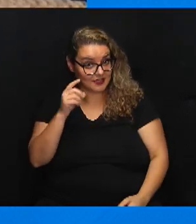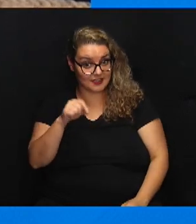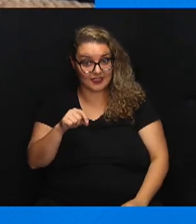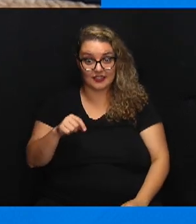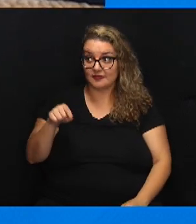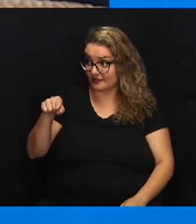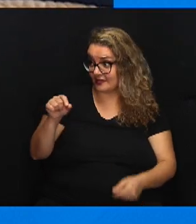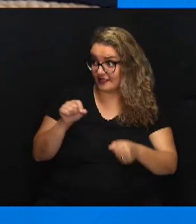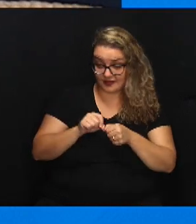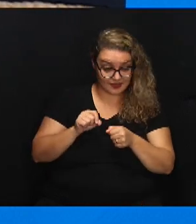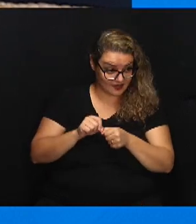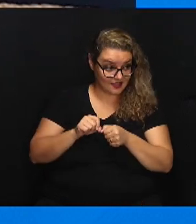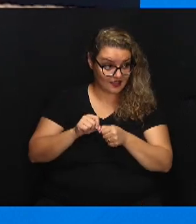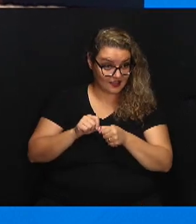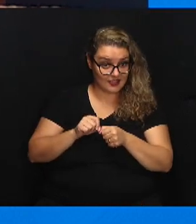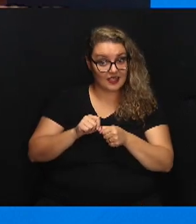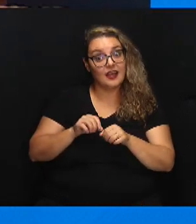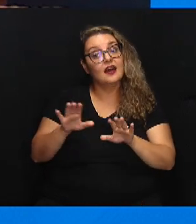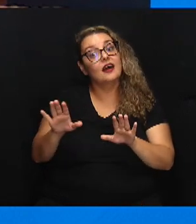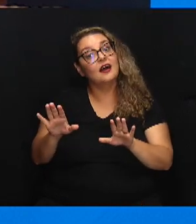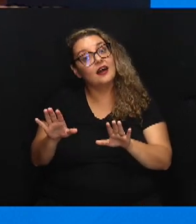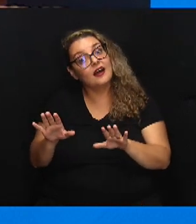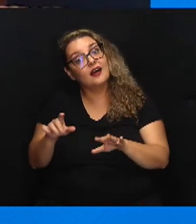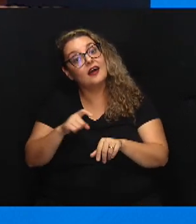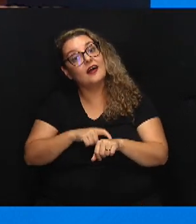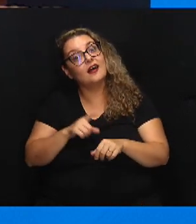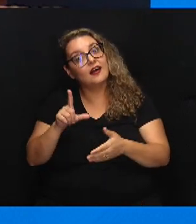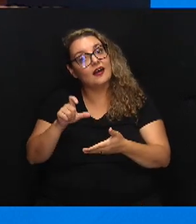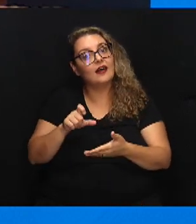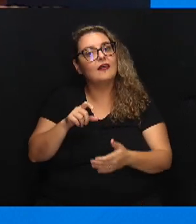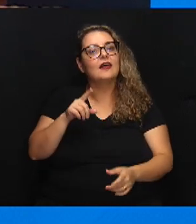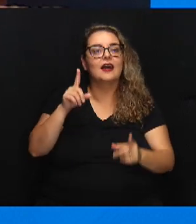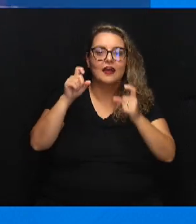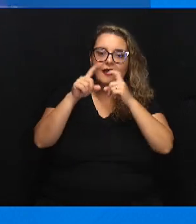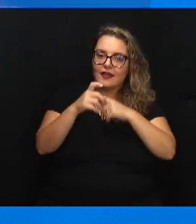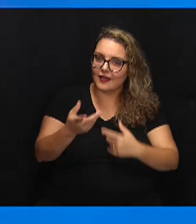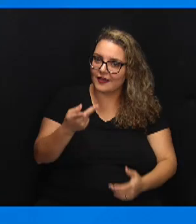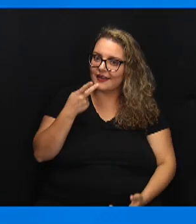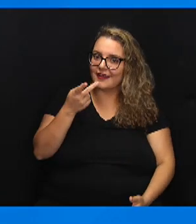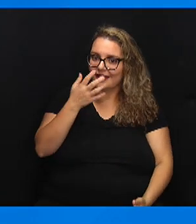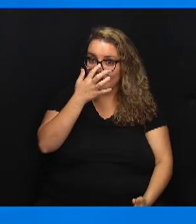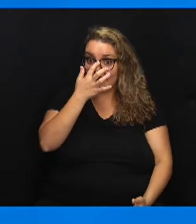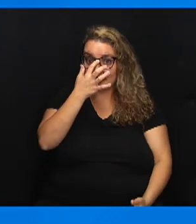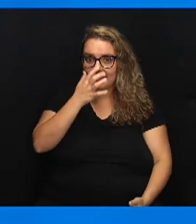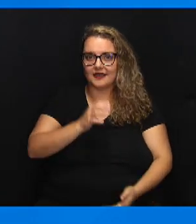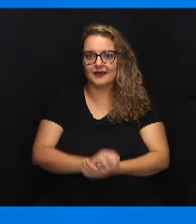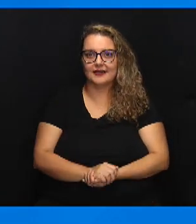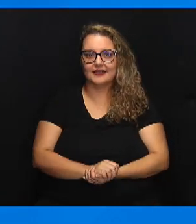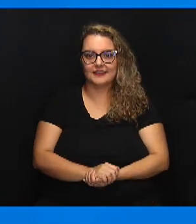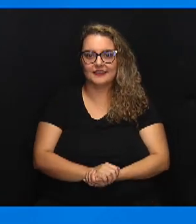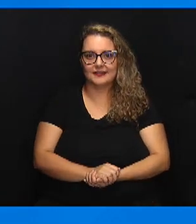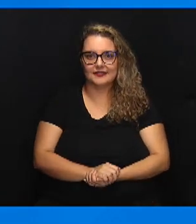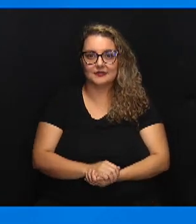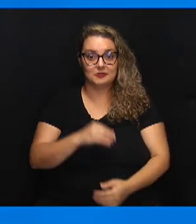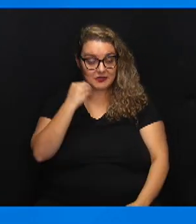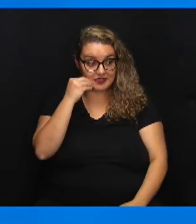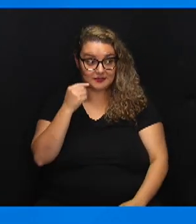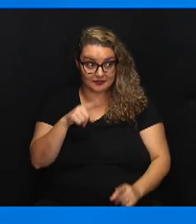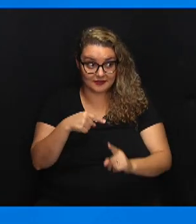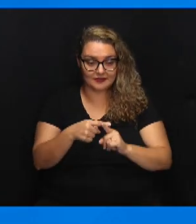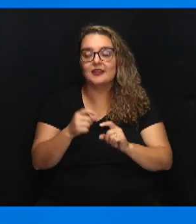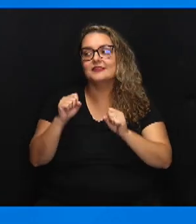Você faz comida japonesa? Mas foi um período bem... Essa foto é bem rara, viu? Vou te falar a verdade. Mas a experiência foi